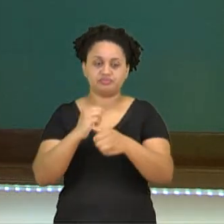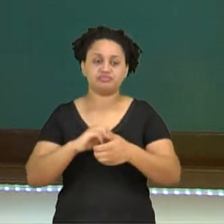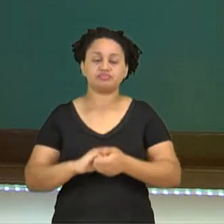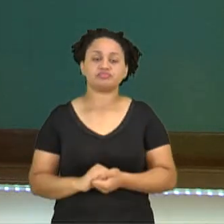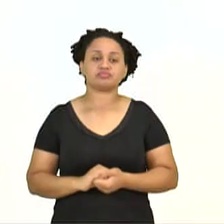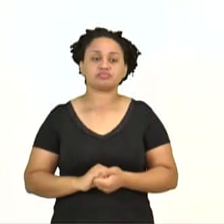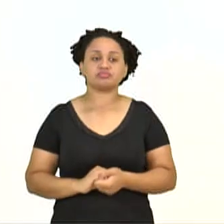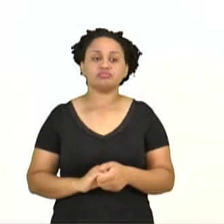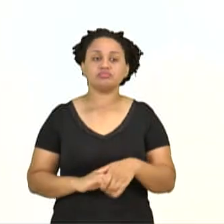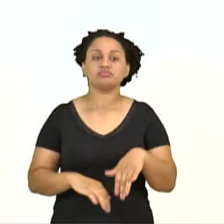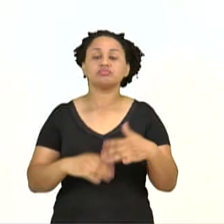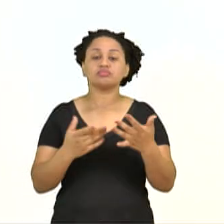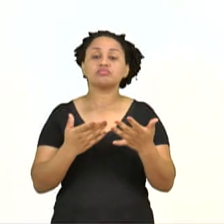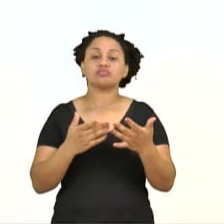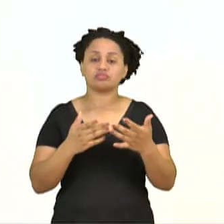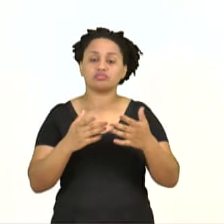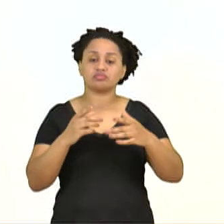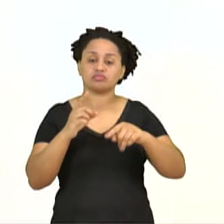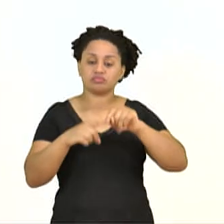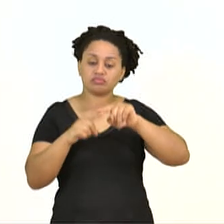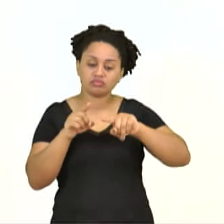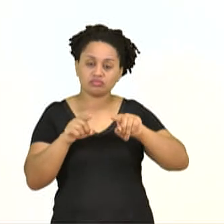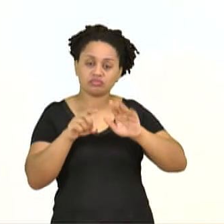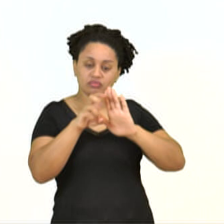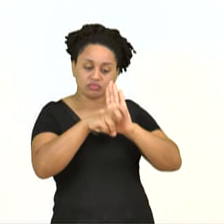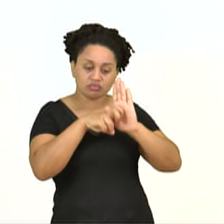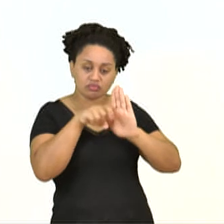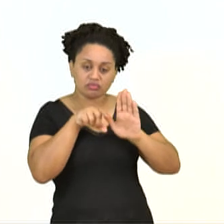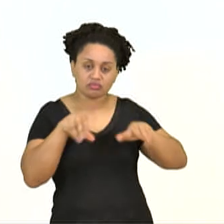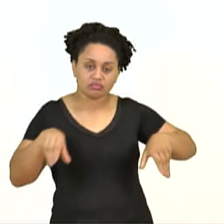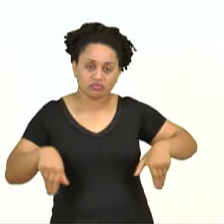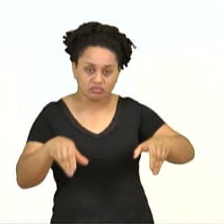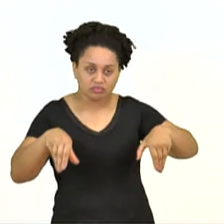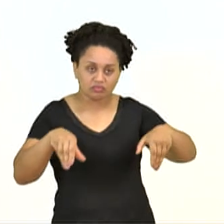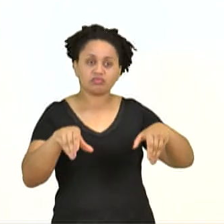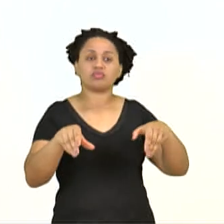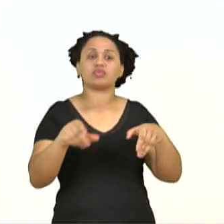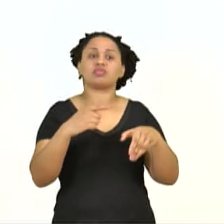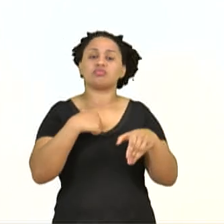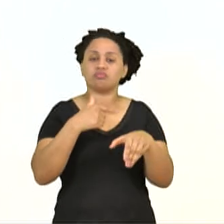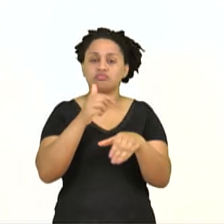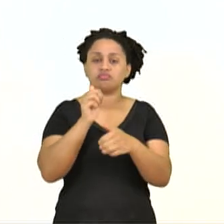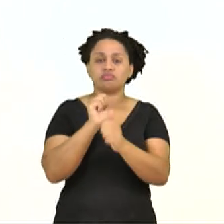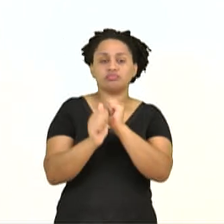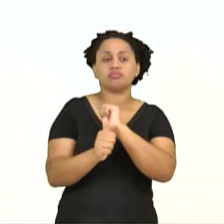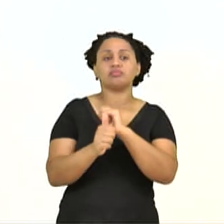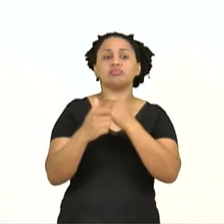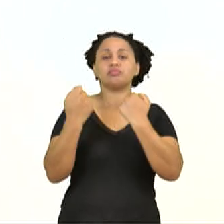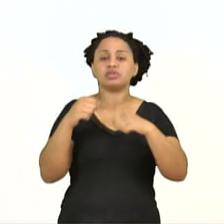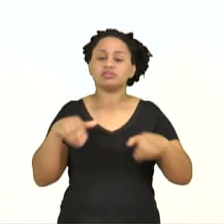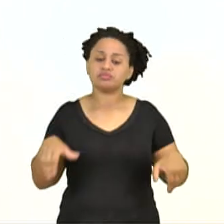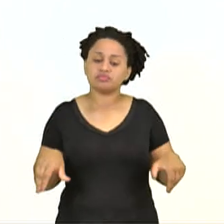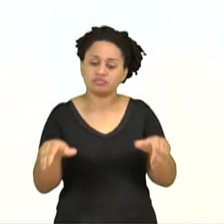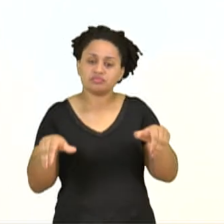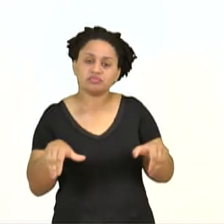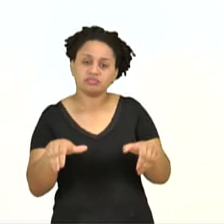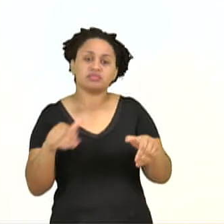O equipamento para assegurar a competitividade, os atletas precisam usar cadeiras de